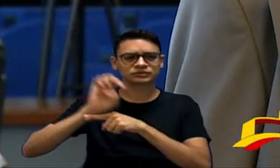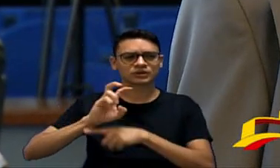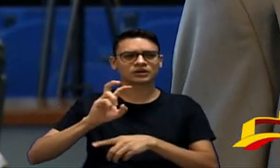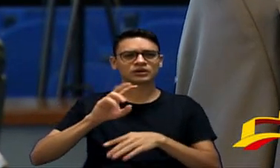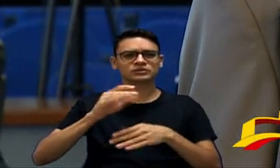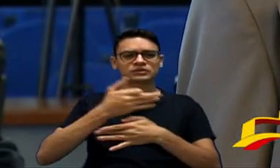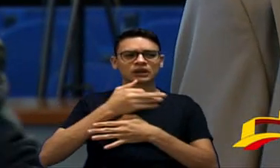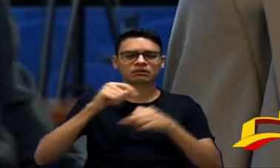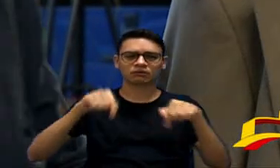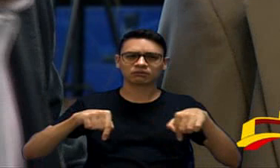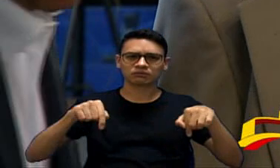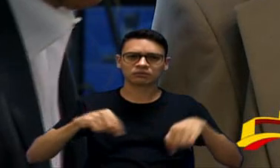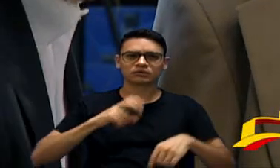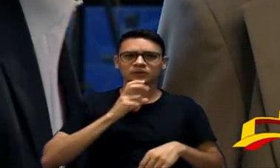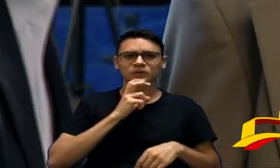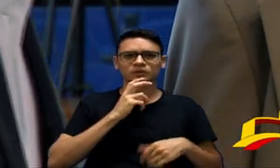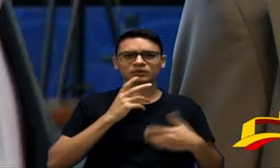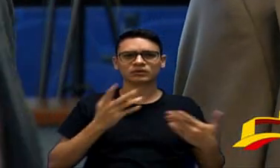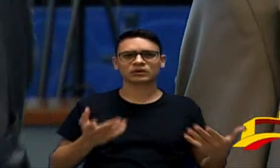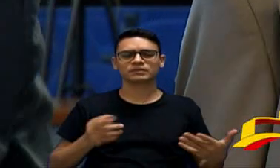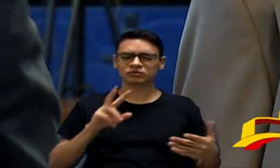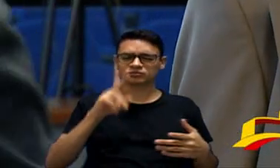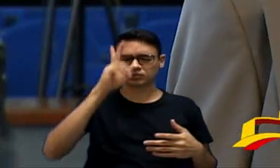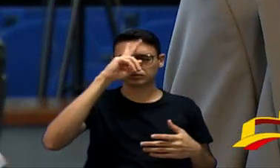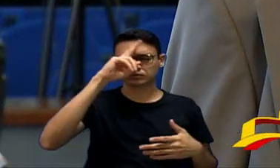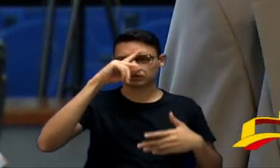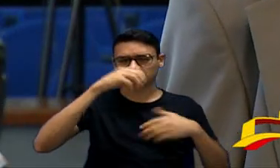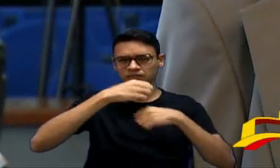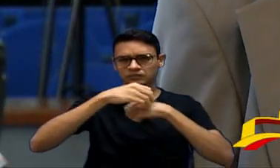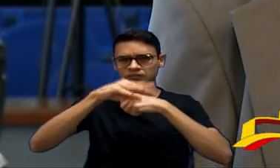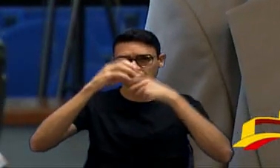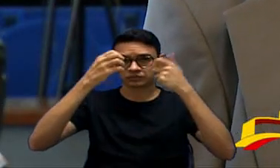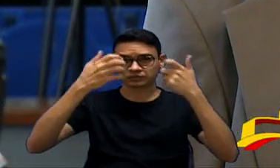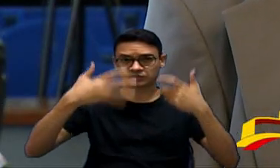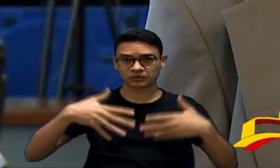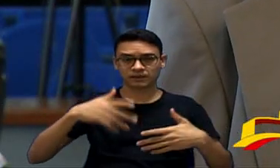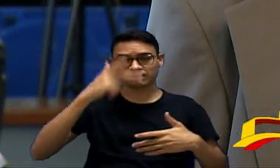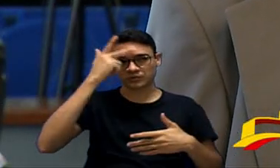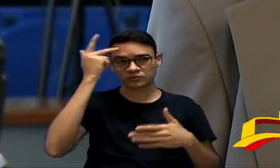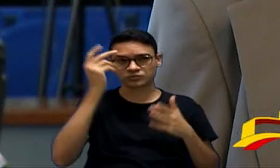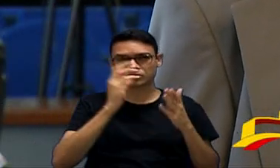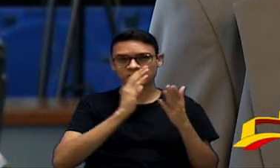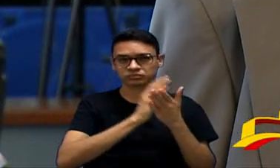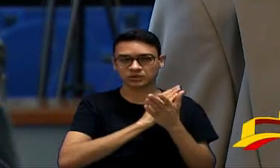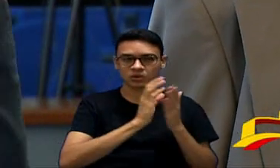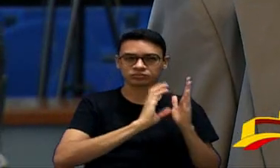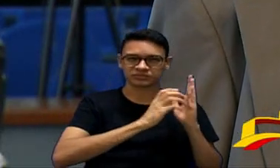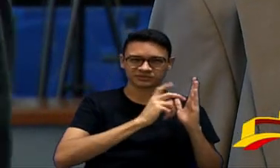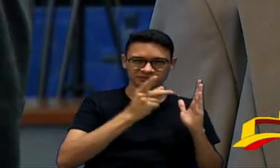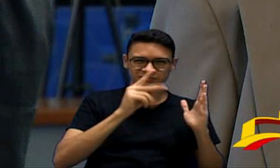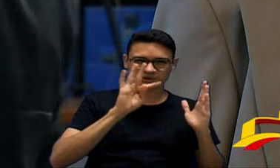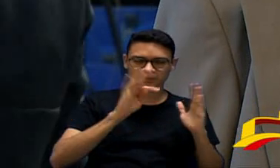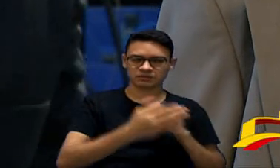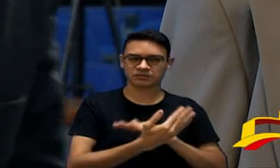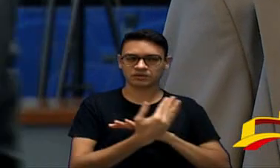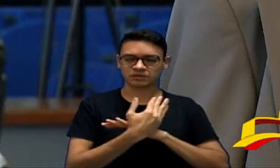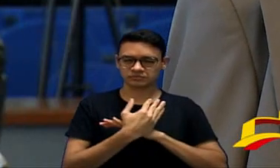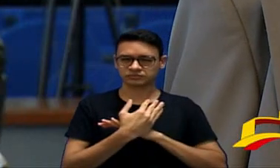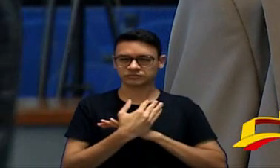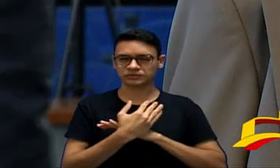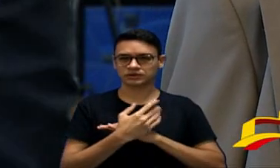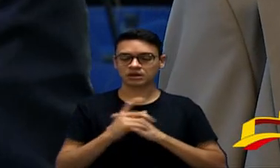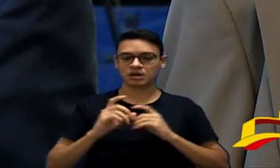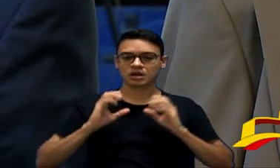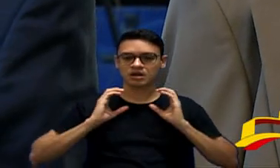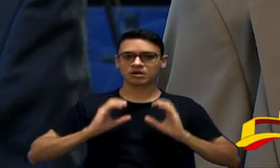E eu gostaria só de lembrar, talvez o pessoal do PT me ajude, que aqui foi dado um